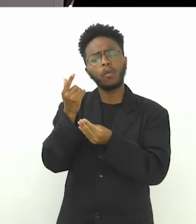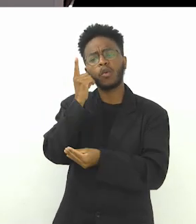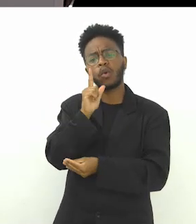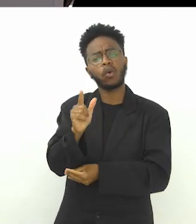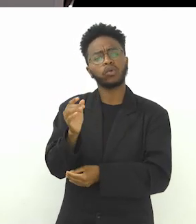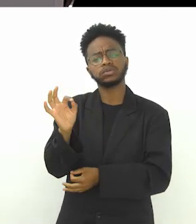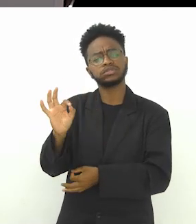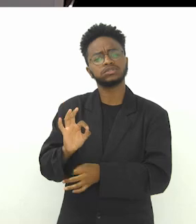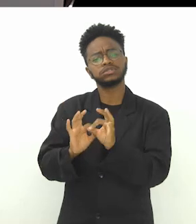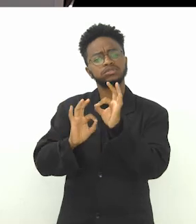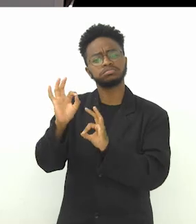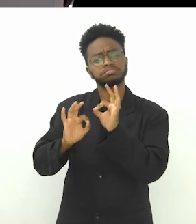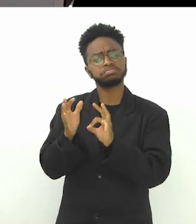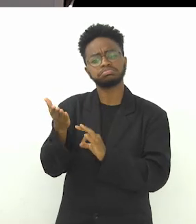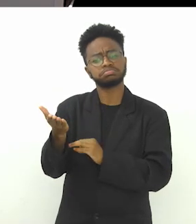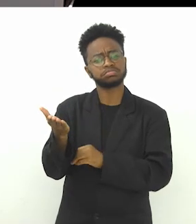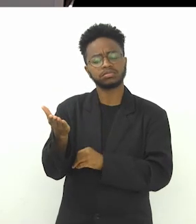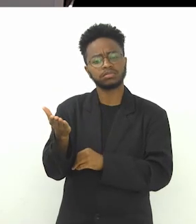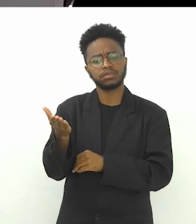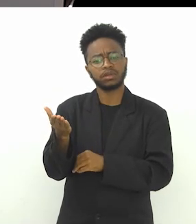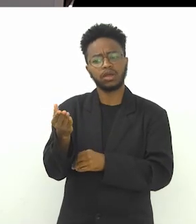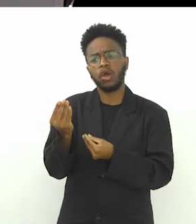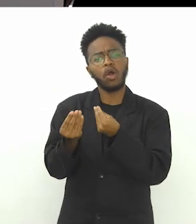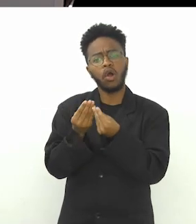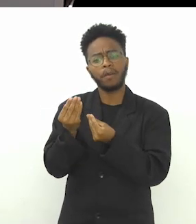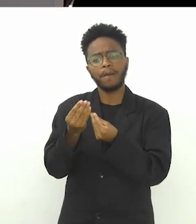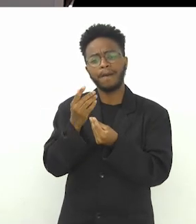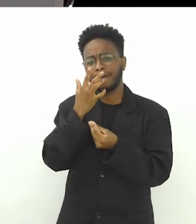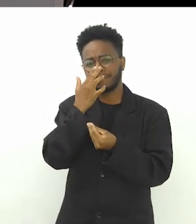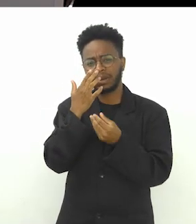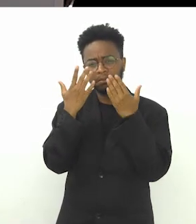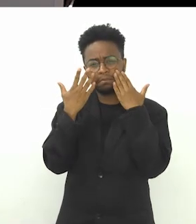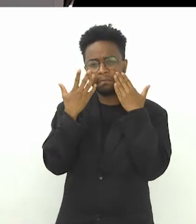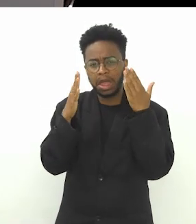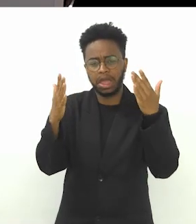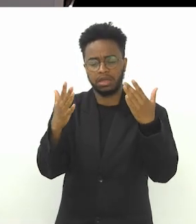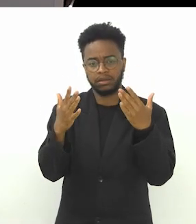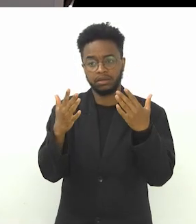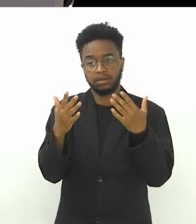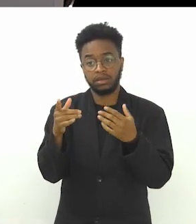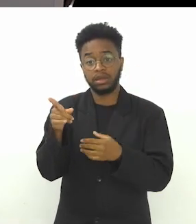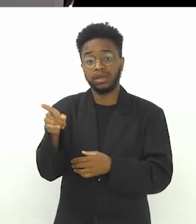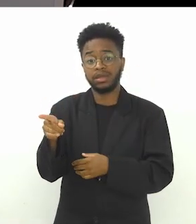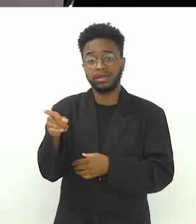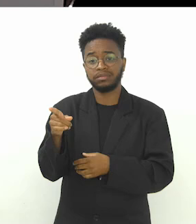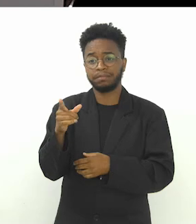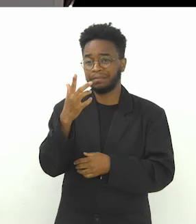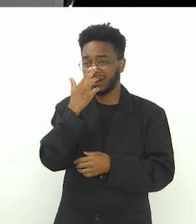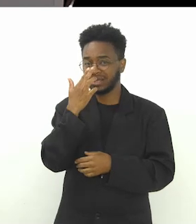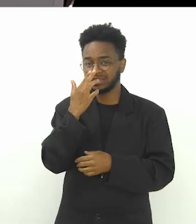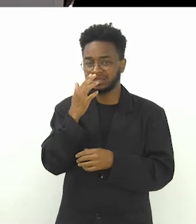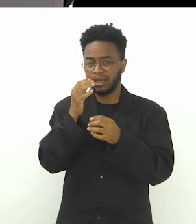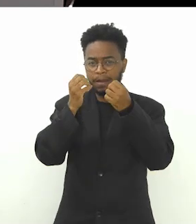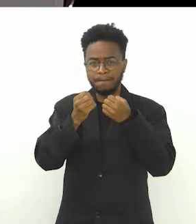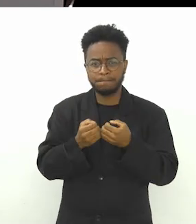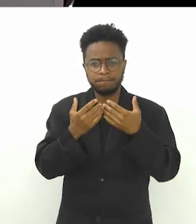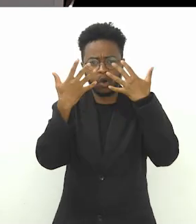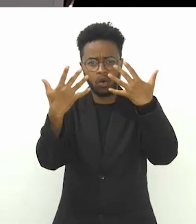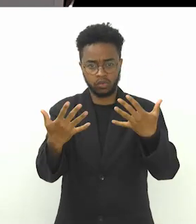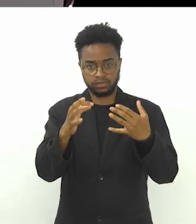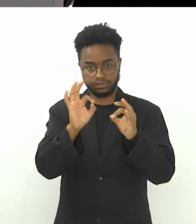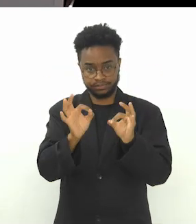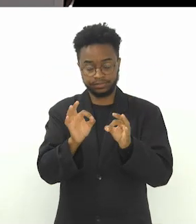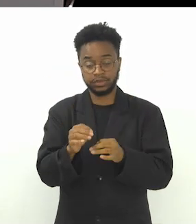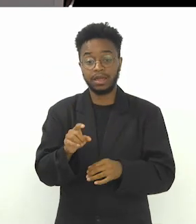conseguiu dar essa coisa, já era essa coisa do fluorescente, né? Ele saltava, né? Na